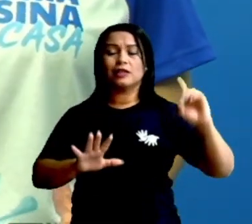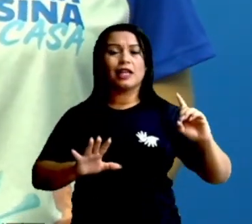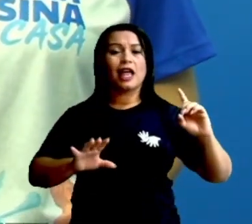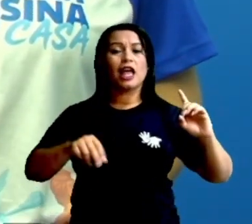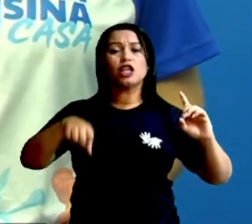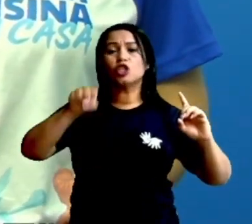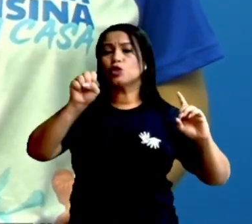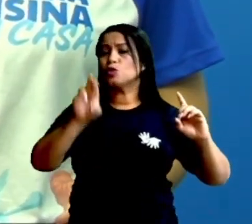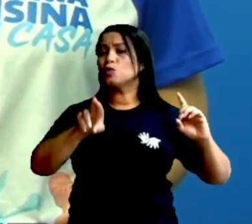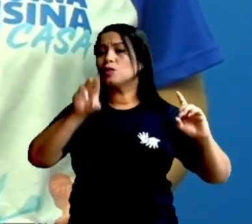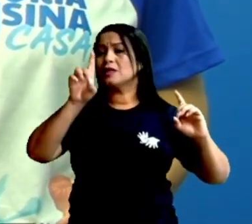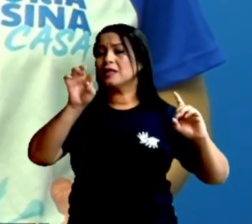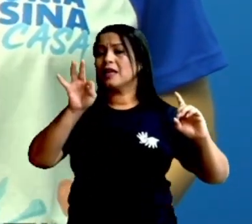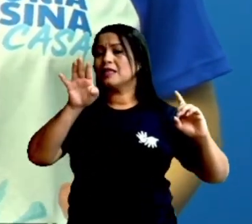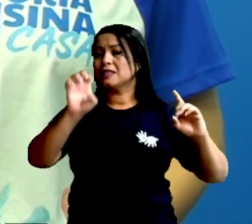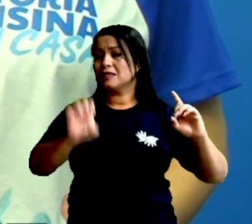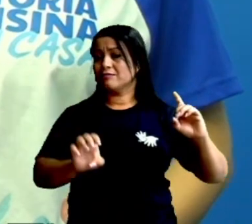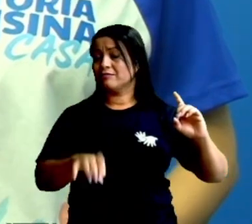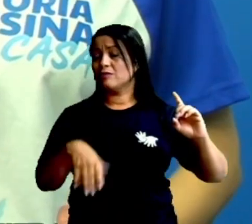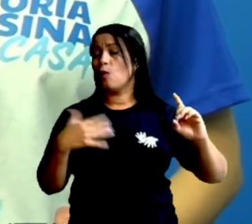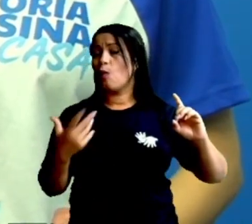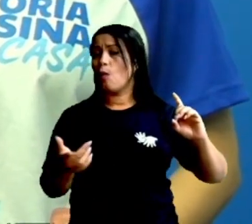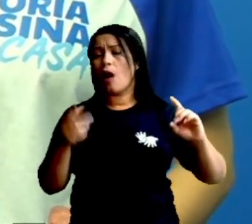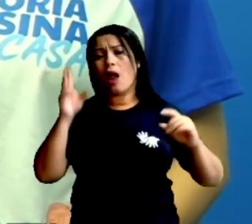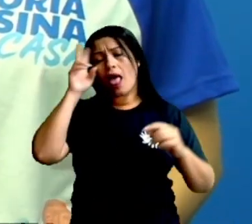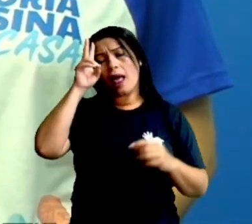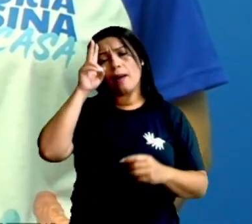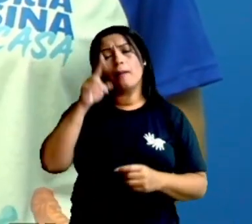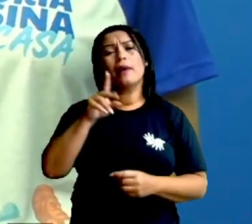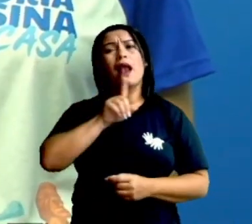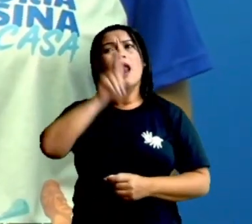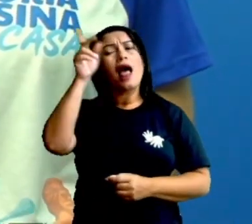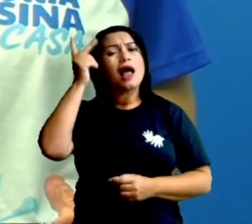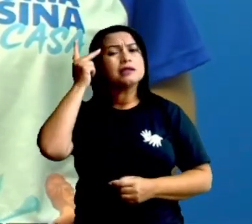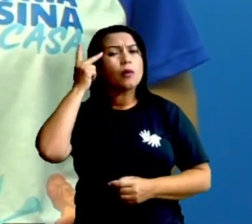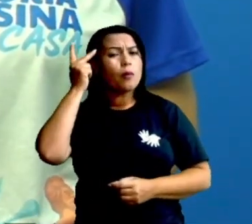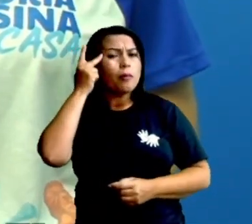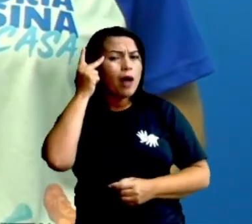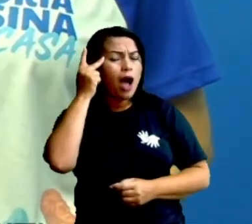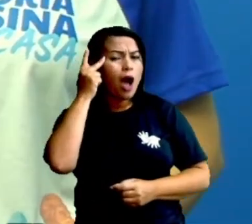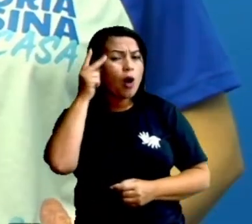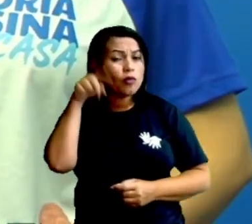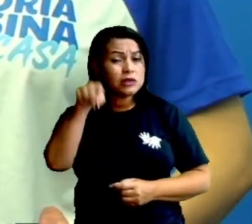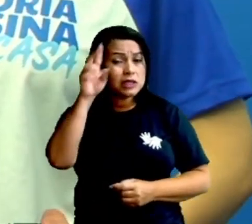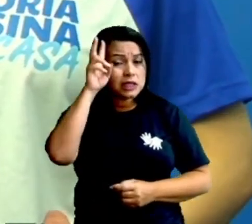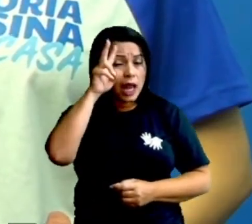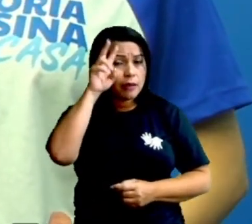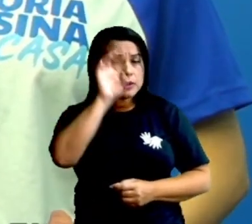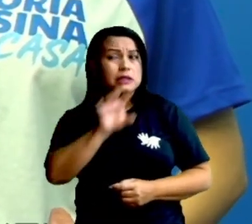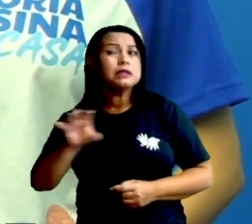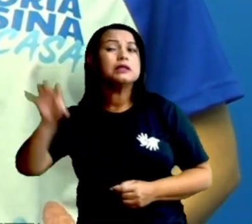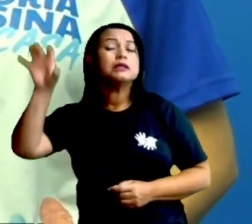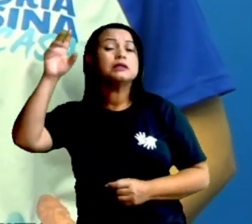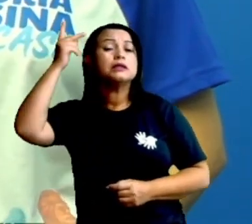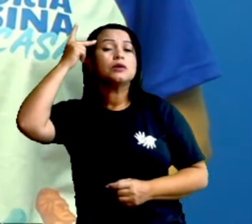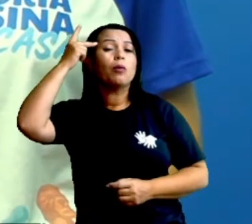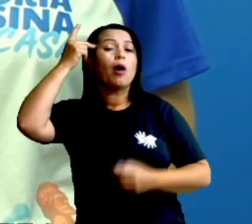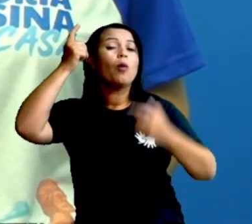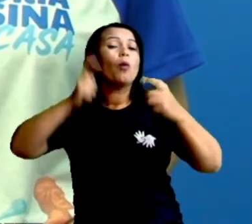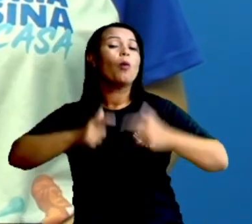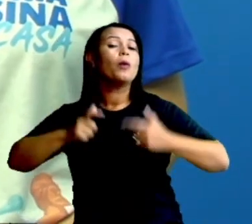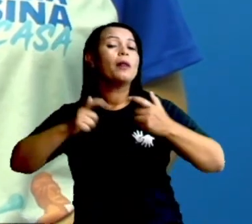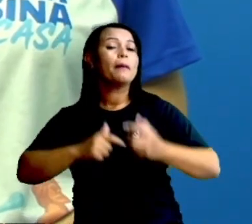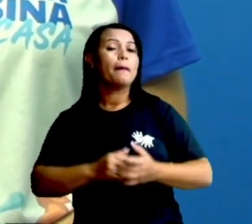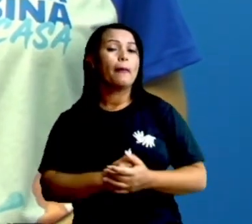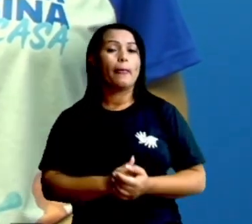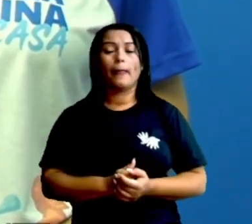D, Sudeste. Lá para aquela região de São Paulo, quem lembra aí que São Paulo é de que região?